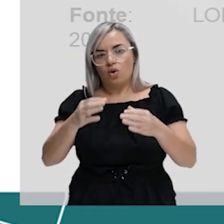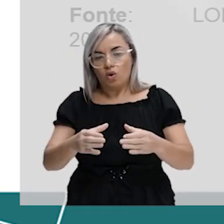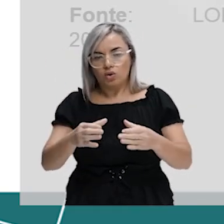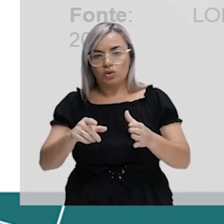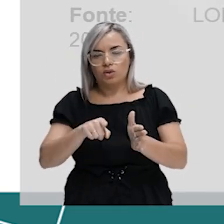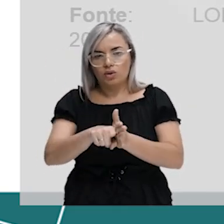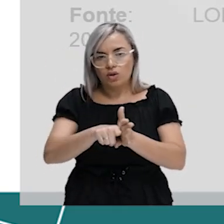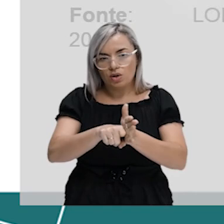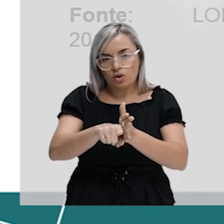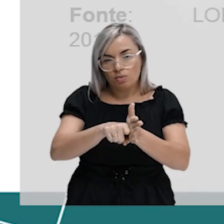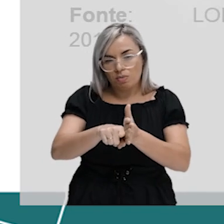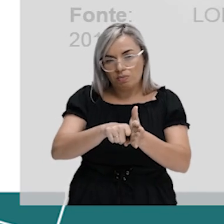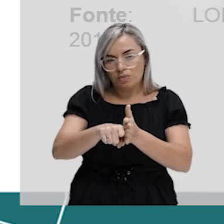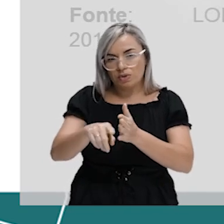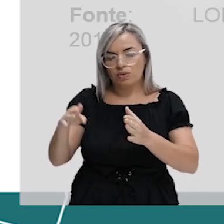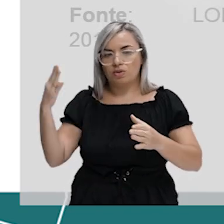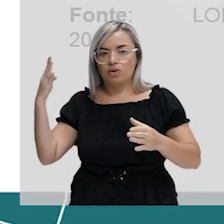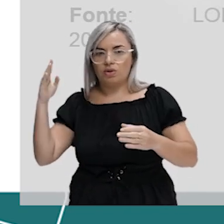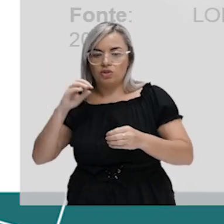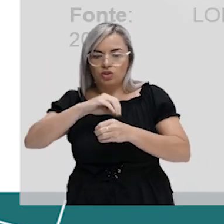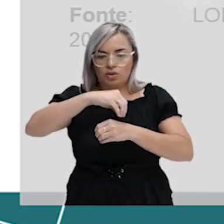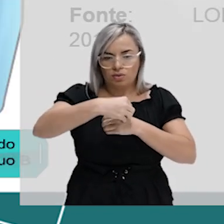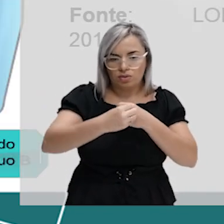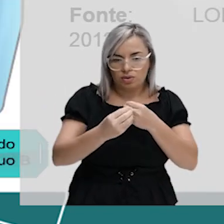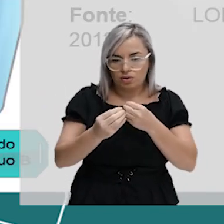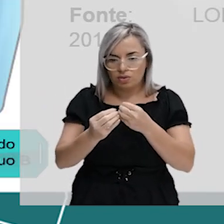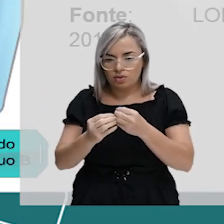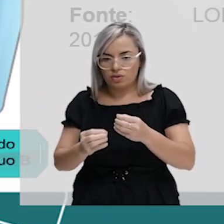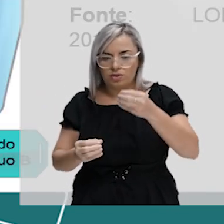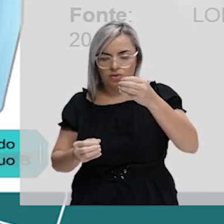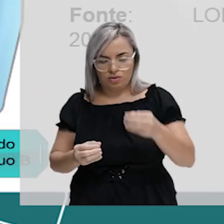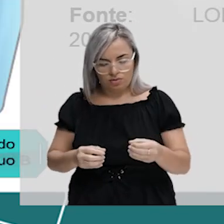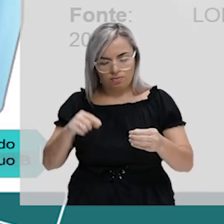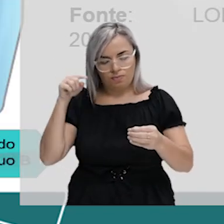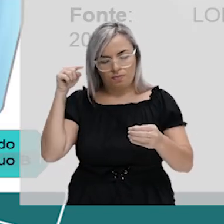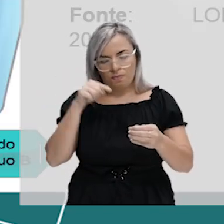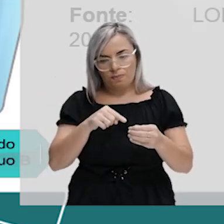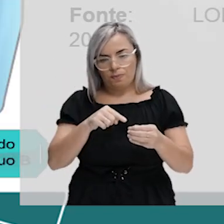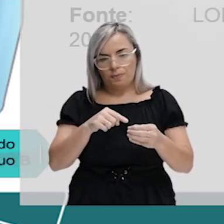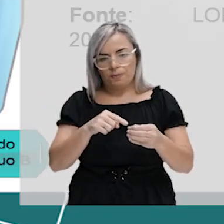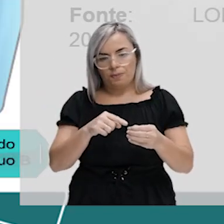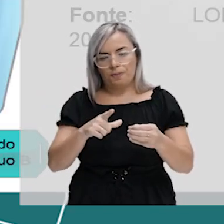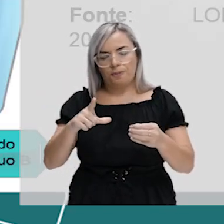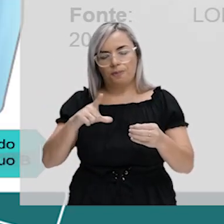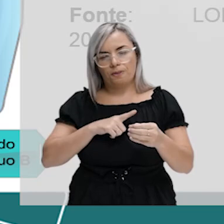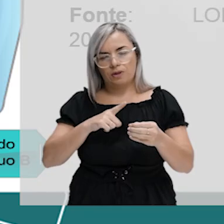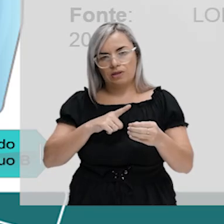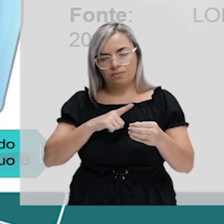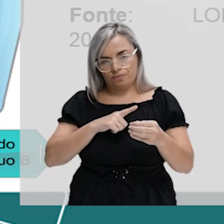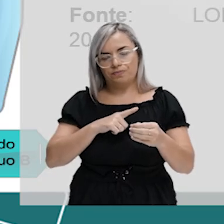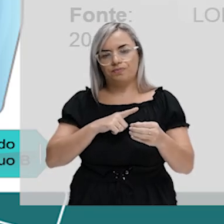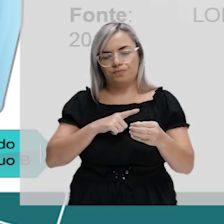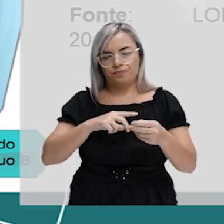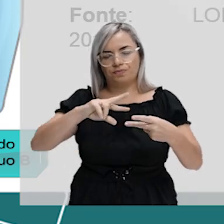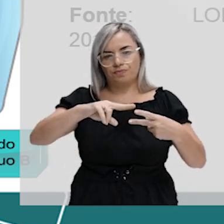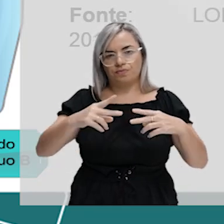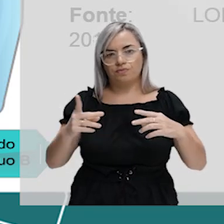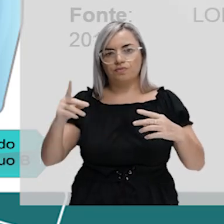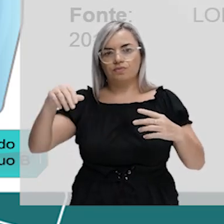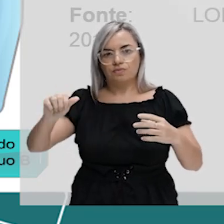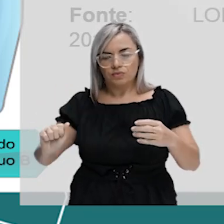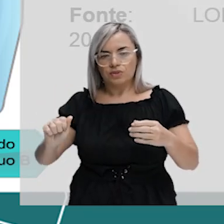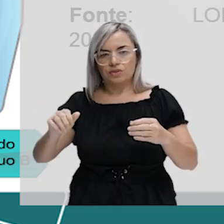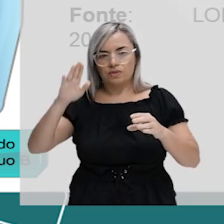biologia molecular, tá? Então, esses tubinhos vai estar contendo ali o nosso DNA, que vai ser